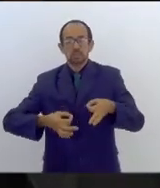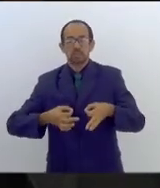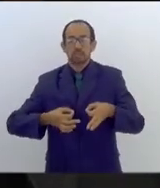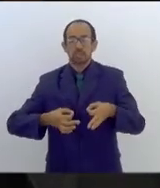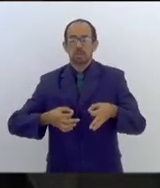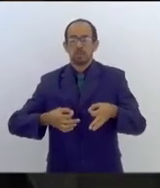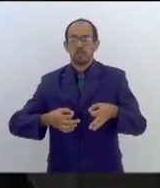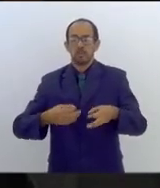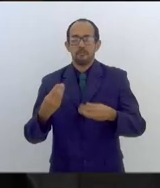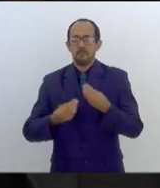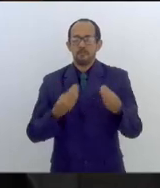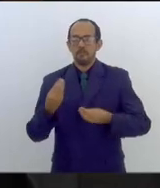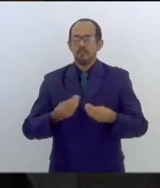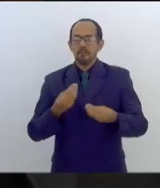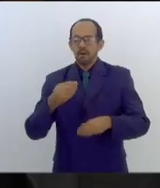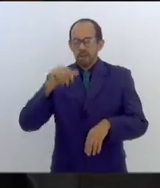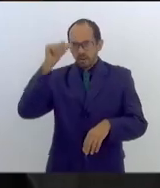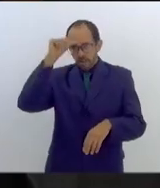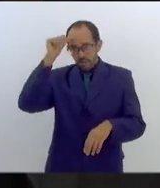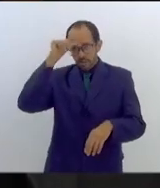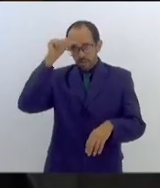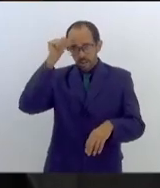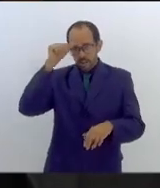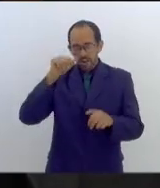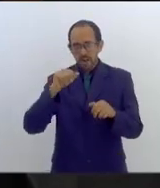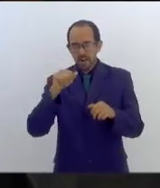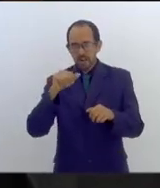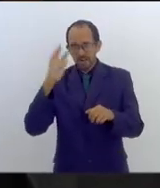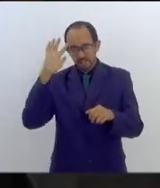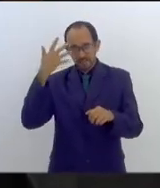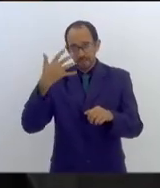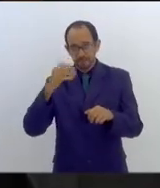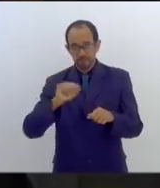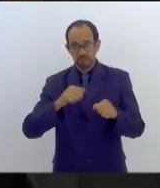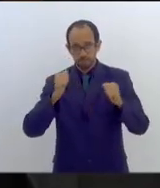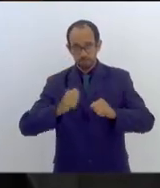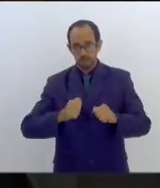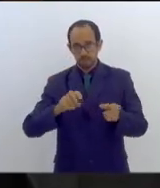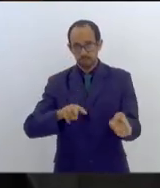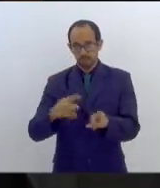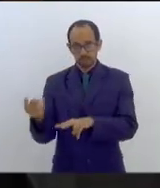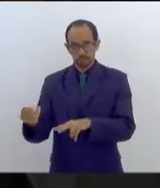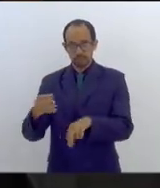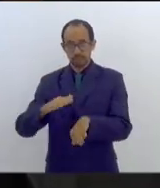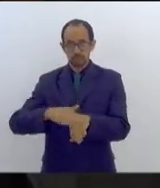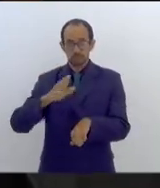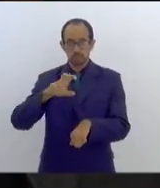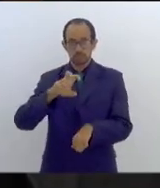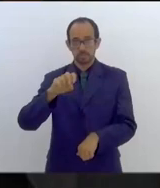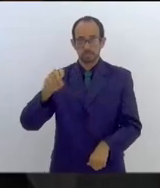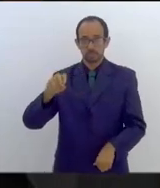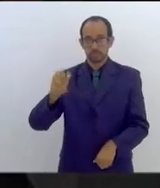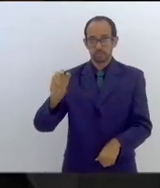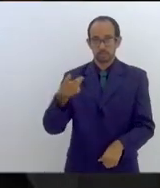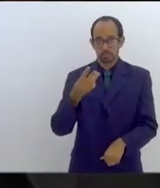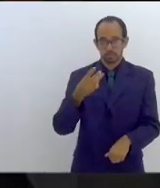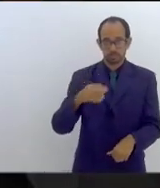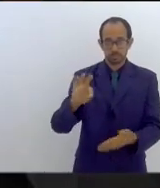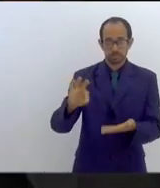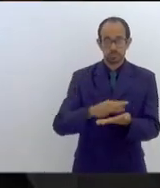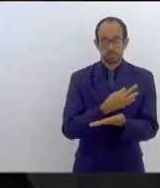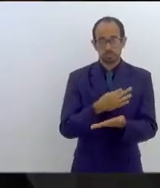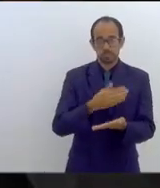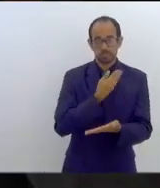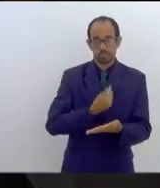Cláudio Castro tirou que pode repassar mais de 500 milhões de reais para uma concessionária cujo contrato com o